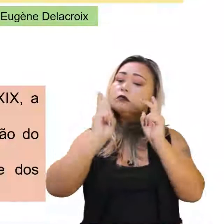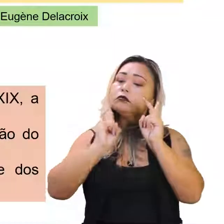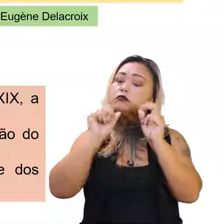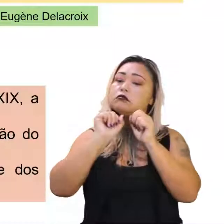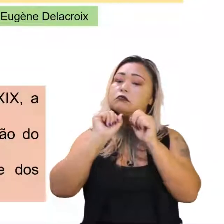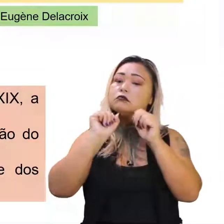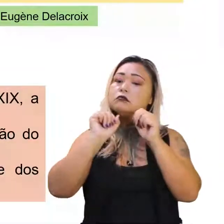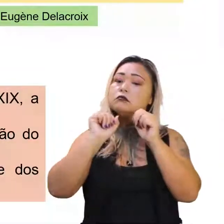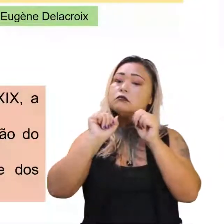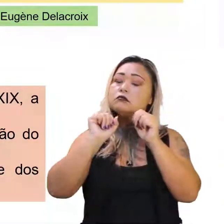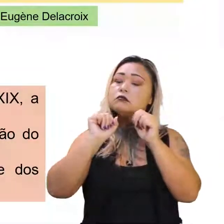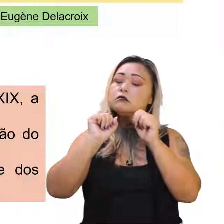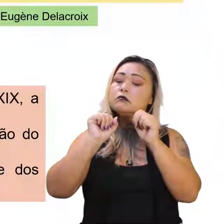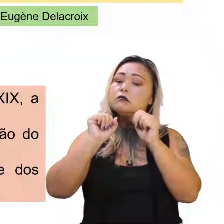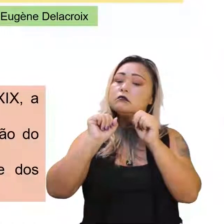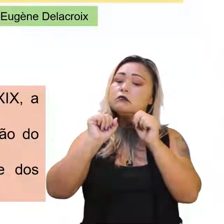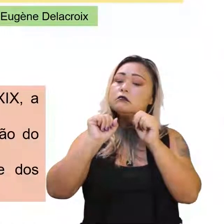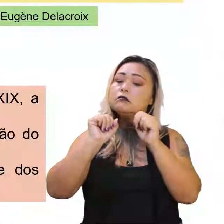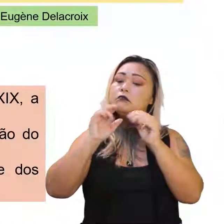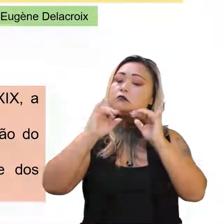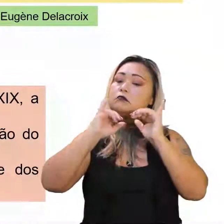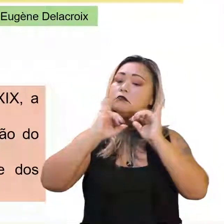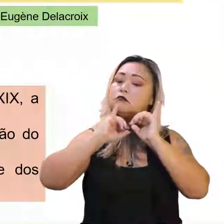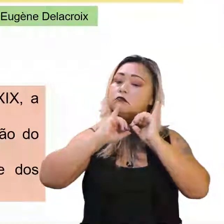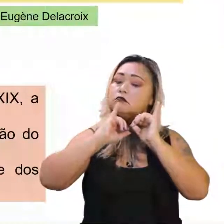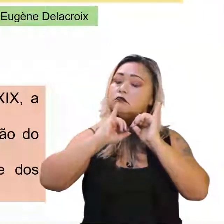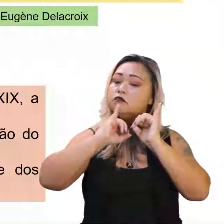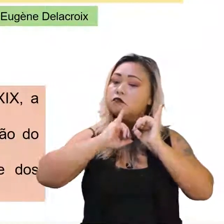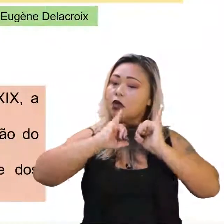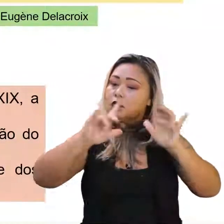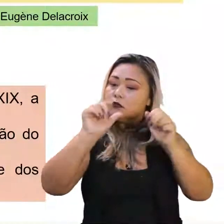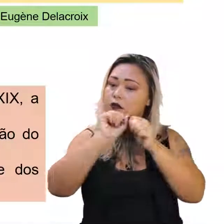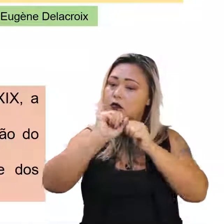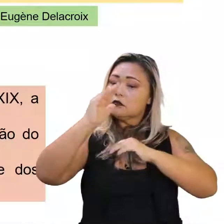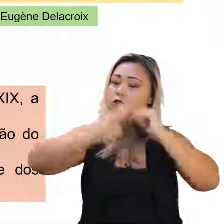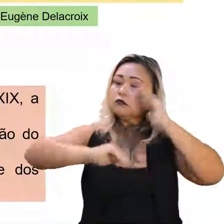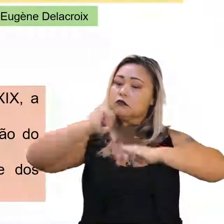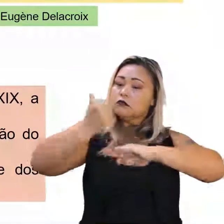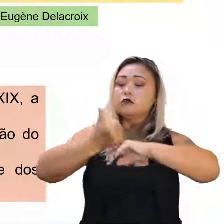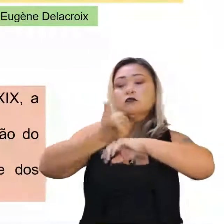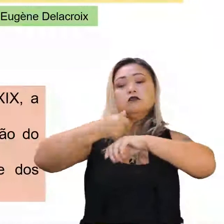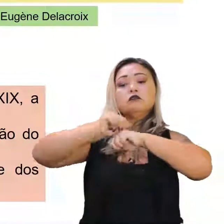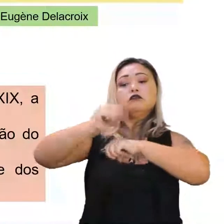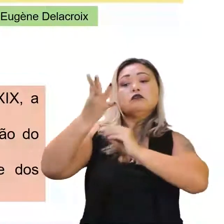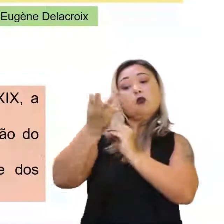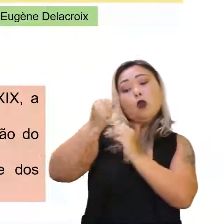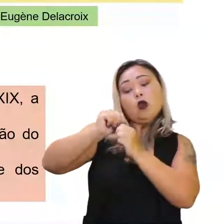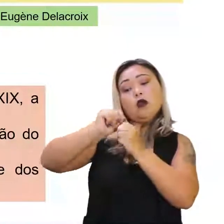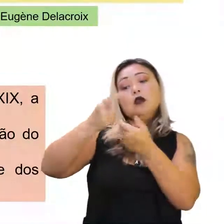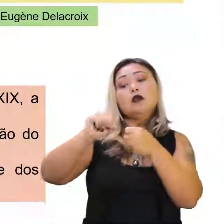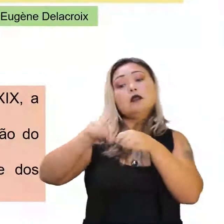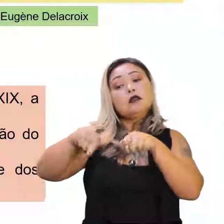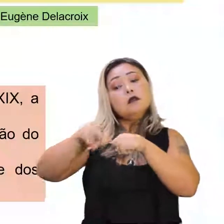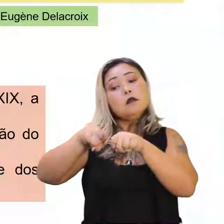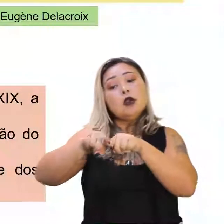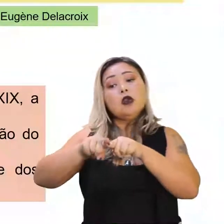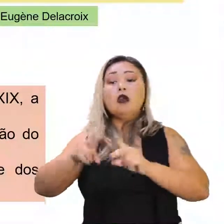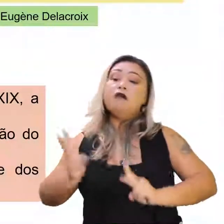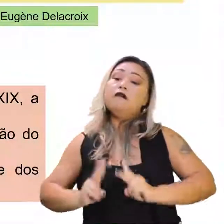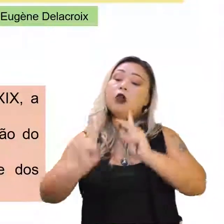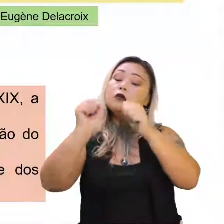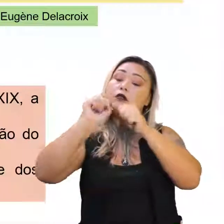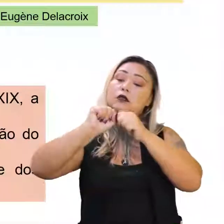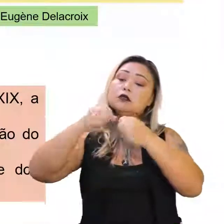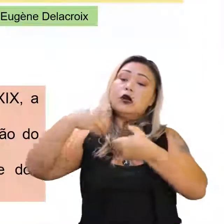das questões da expressão do artista, a valorização do nacionalismo também, né, professor? Então, eles pintavam muitas